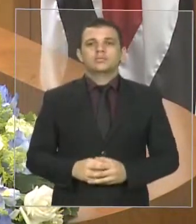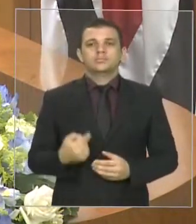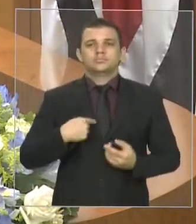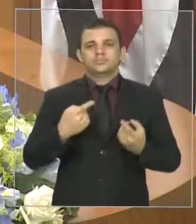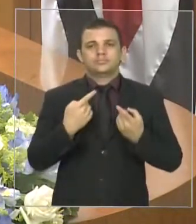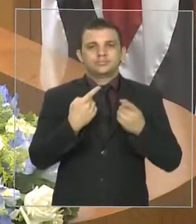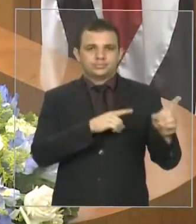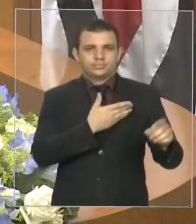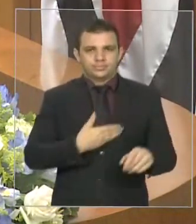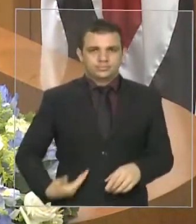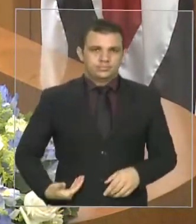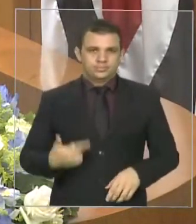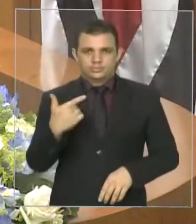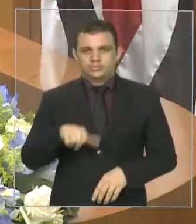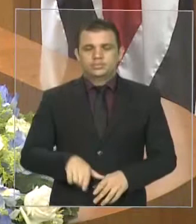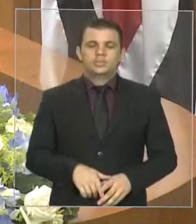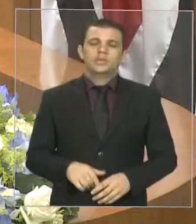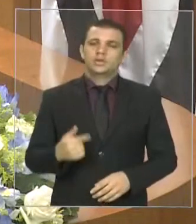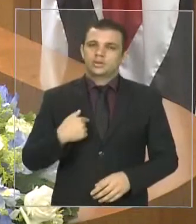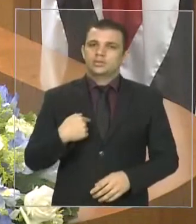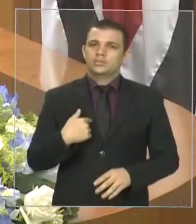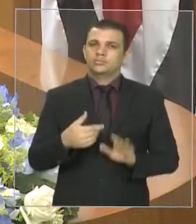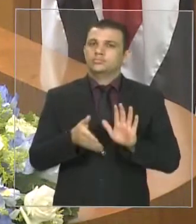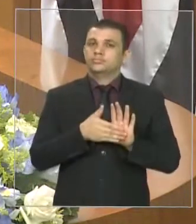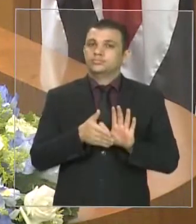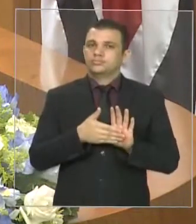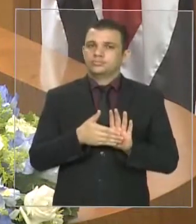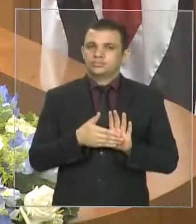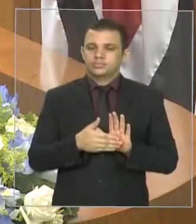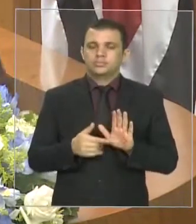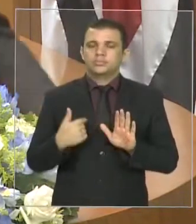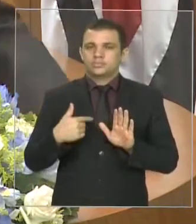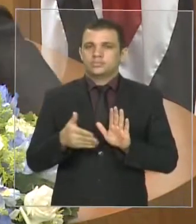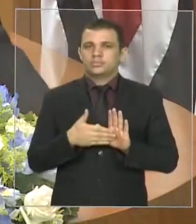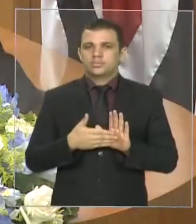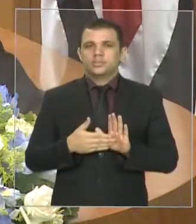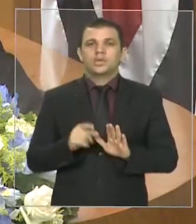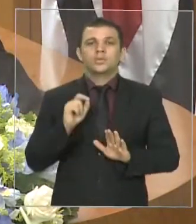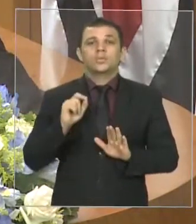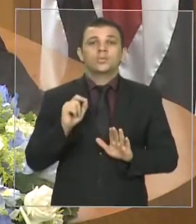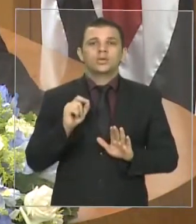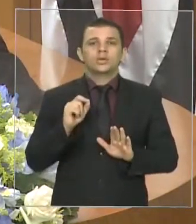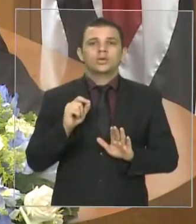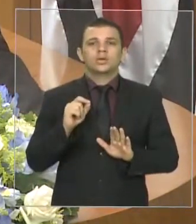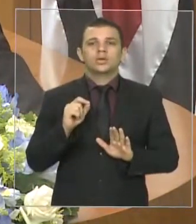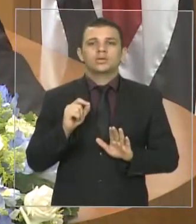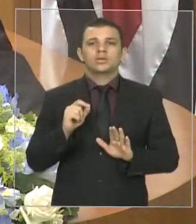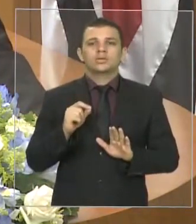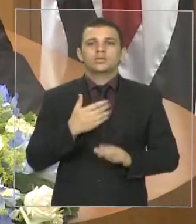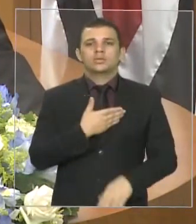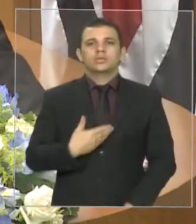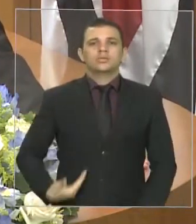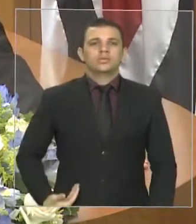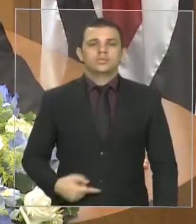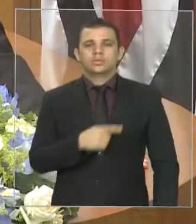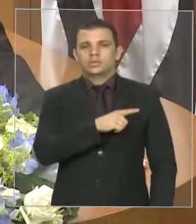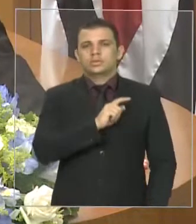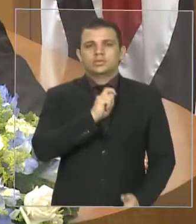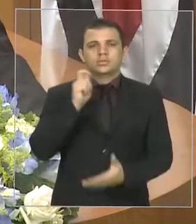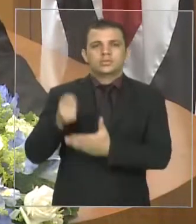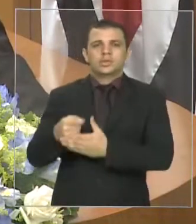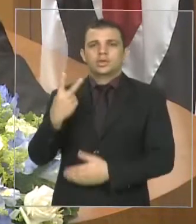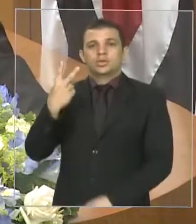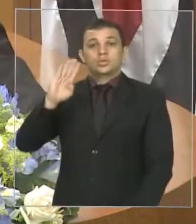aí eu quero fazer uma situação propositiva. Ao invés, deputada Nina Mello, do governo ter pago mais de